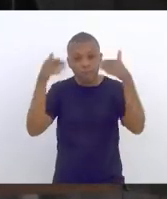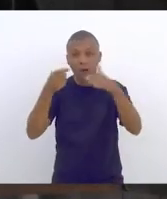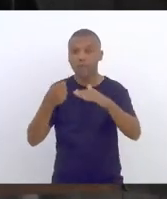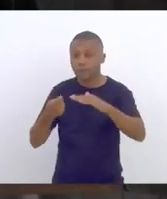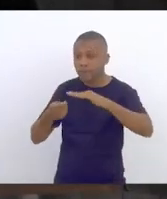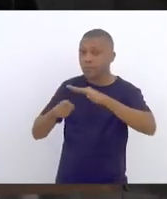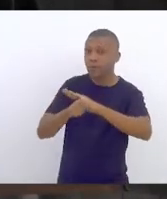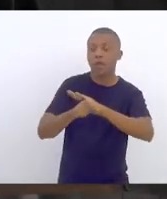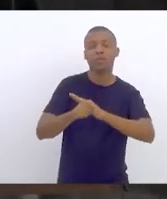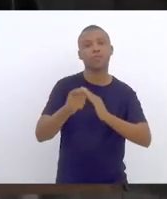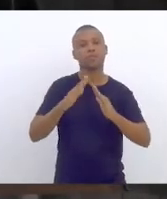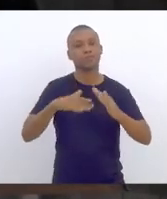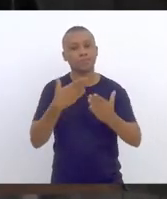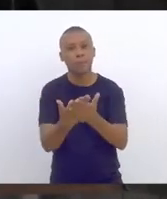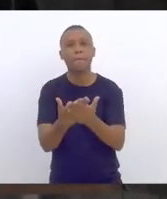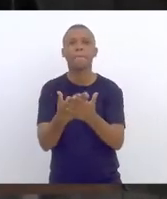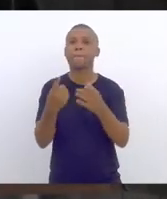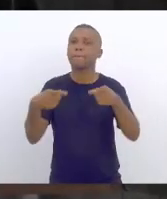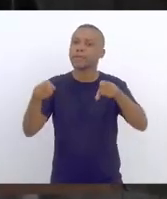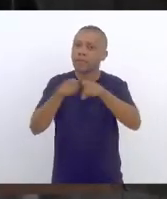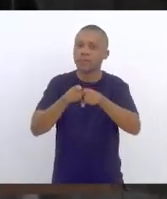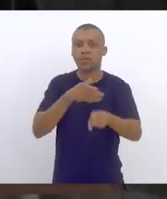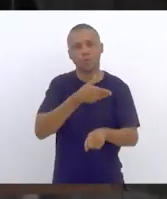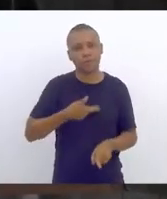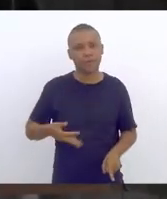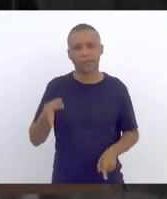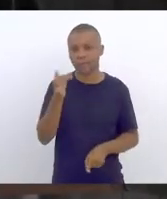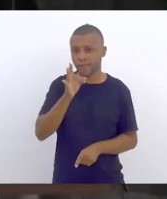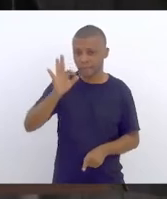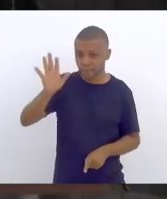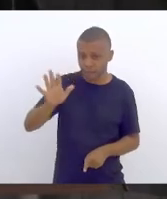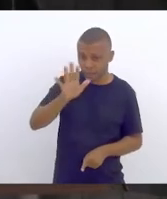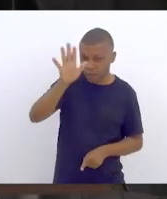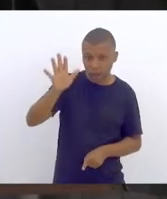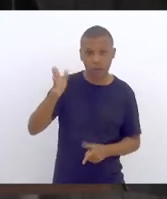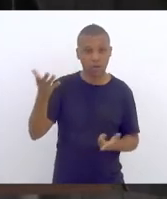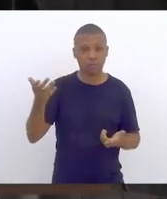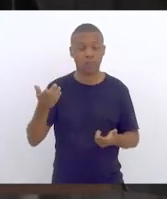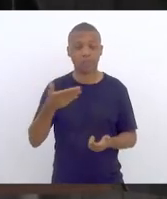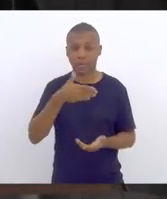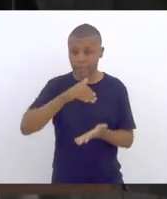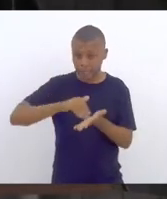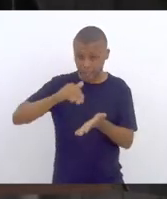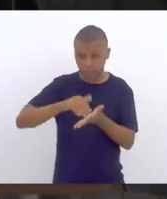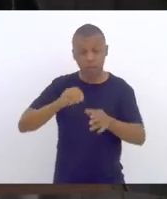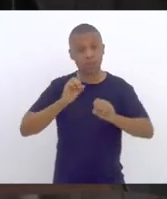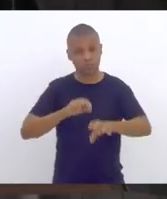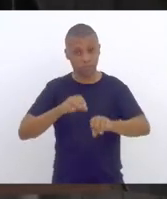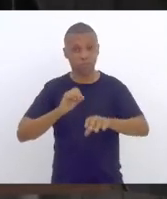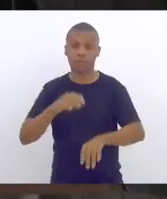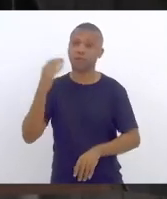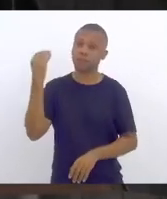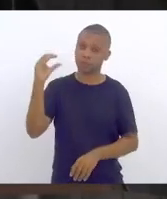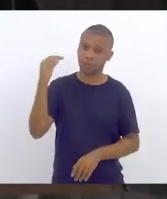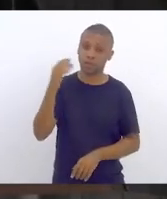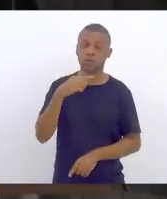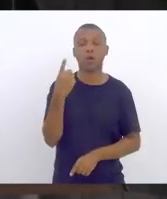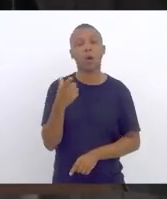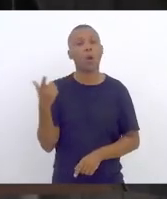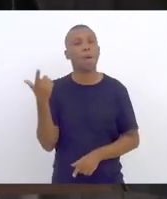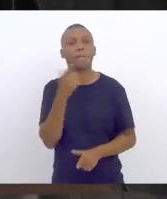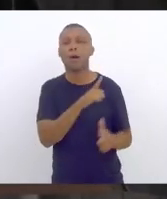creches parceria do governo federal eu inclusive eu me valido esse programa era secretária de educação em Niterói e nós conseguimos inclusive